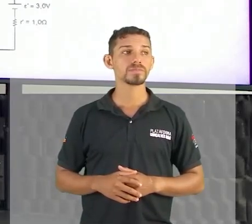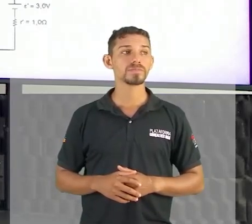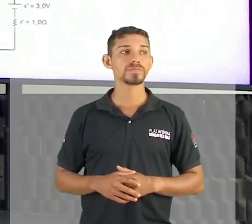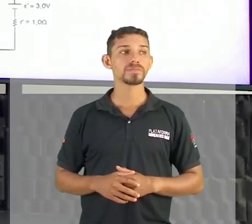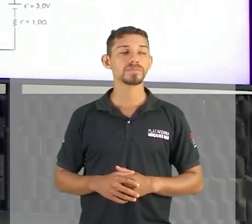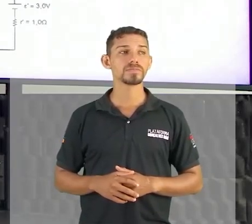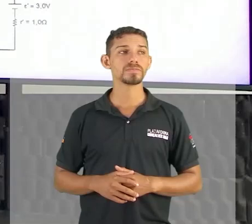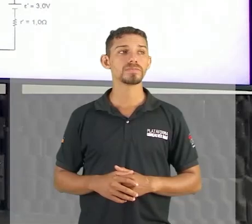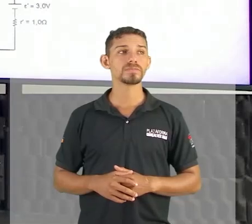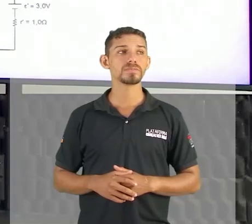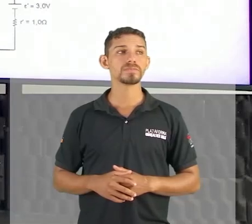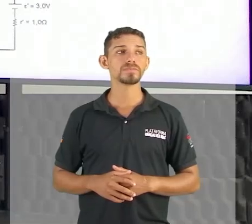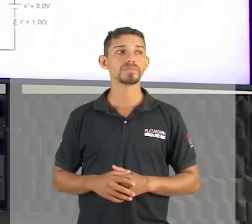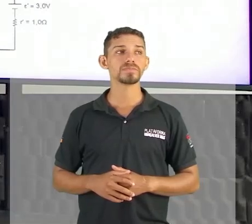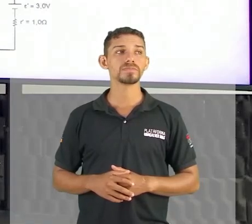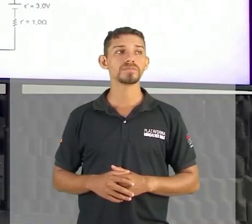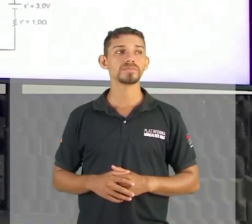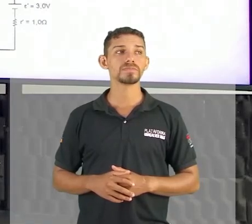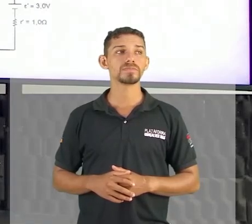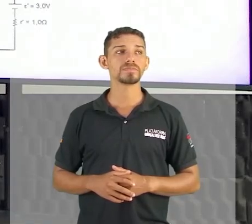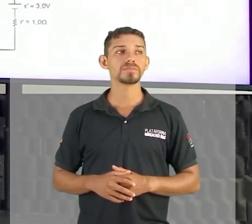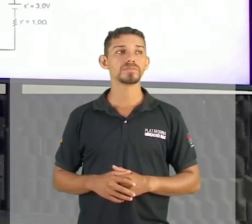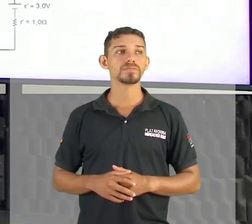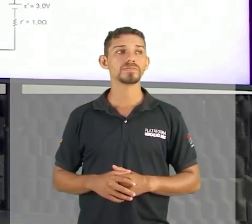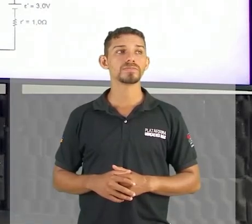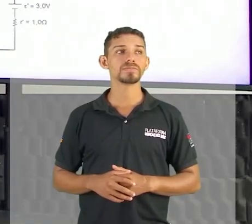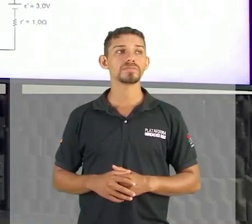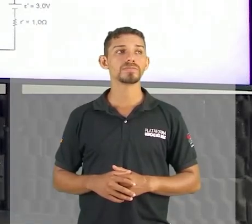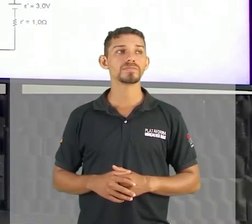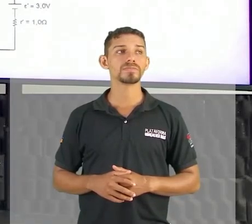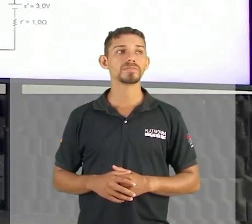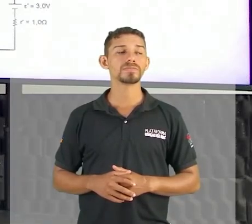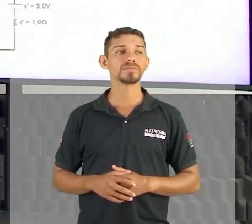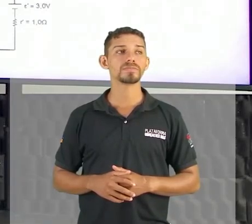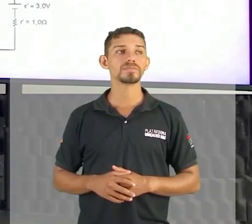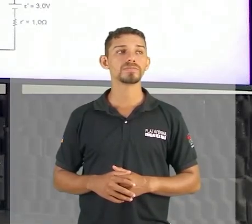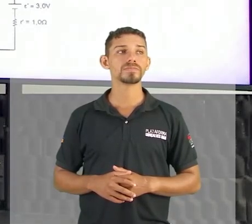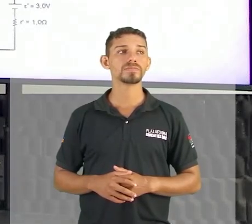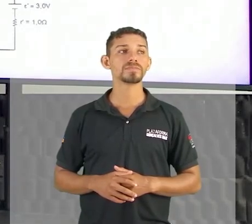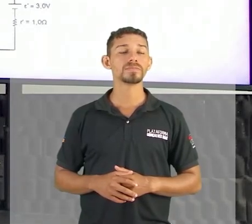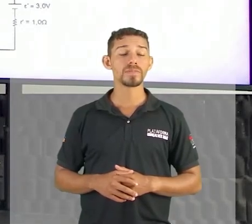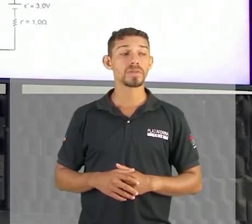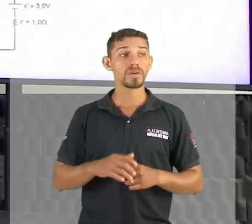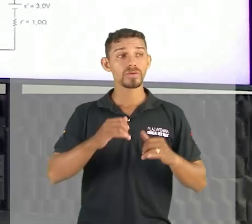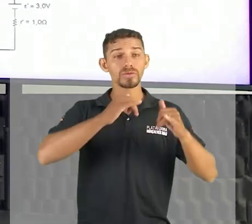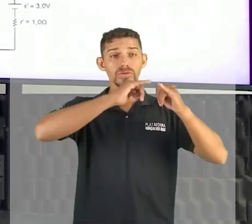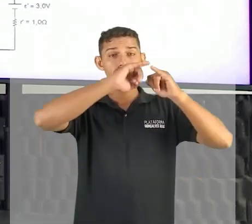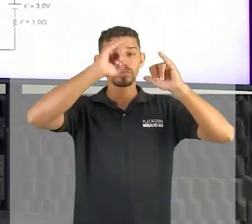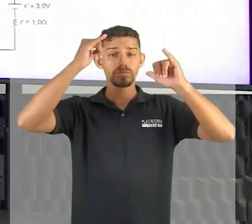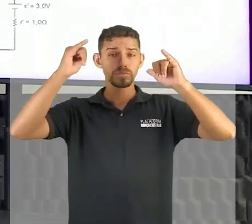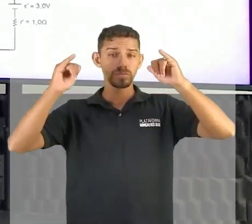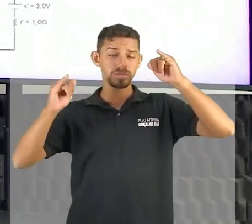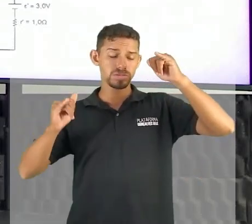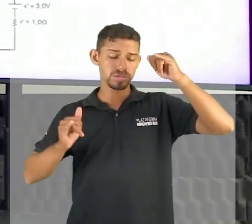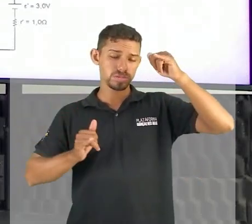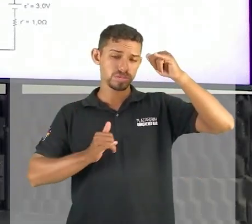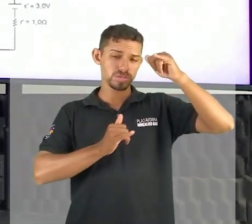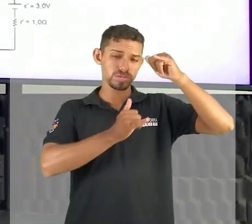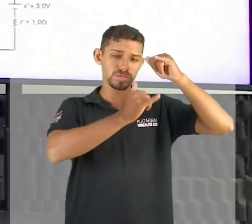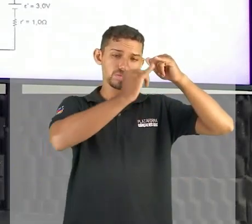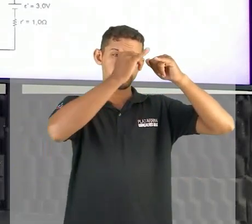aqui e aqui ela vai assim ó i certo então a corrente ela vai dar uma volta no